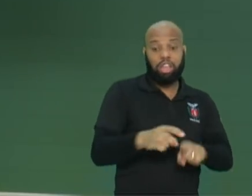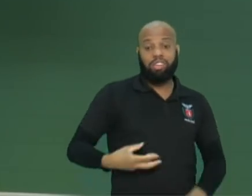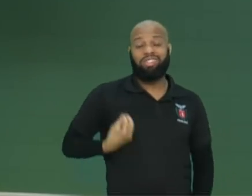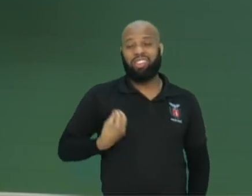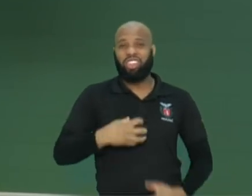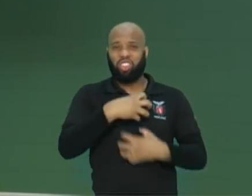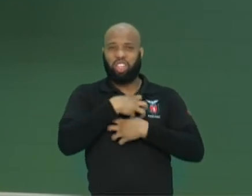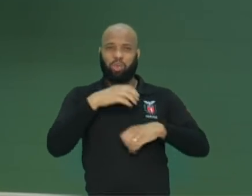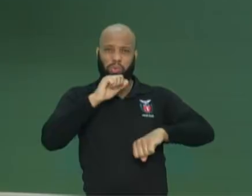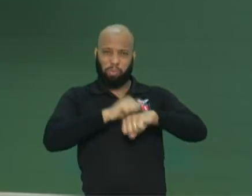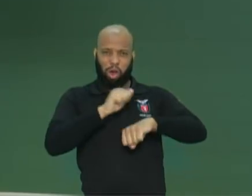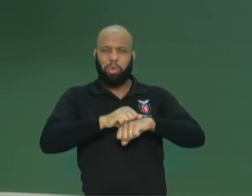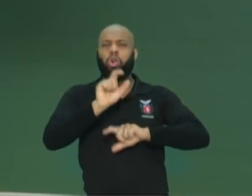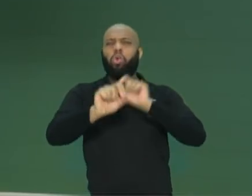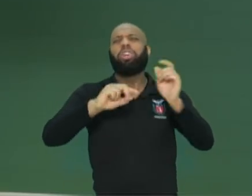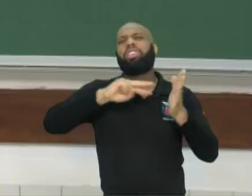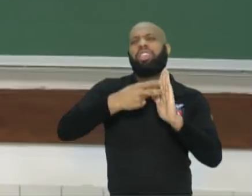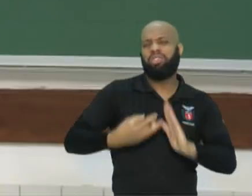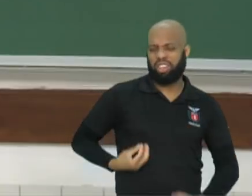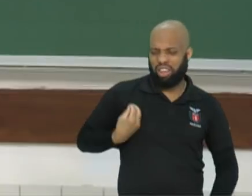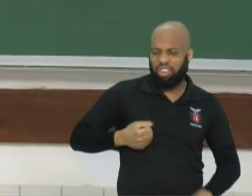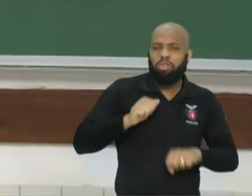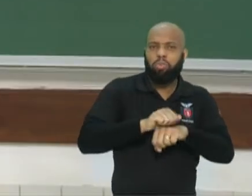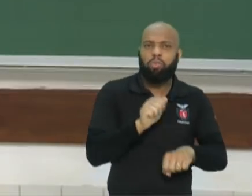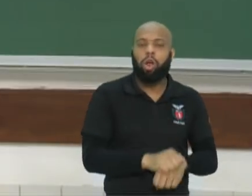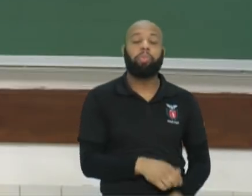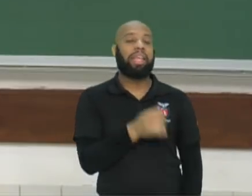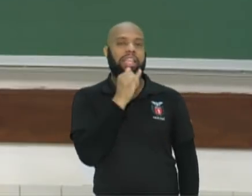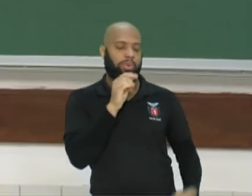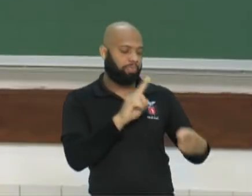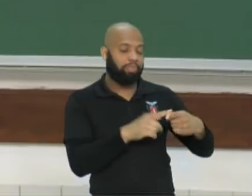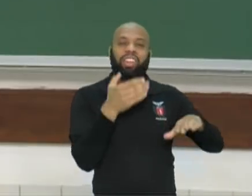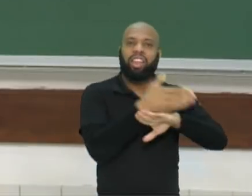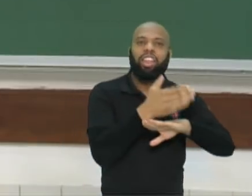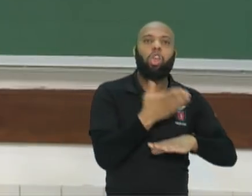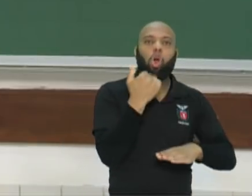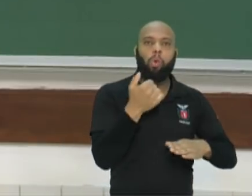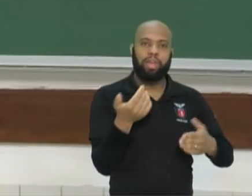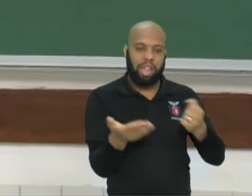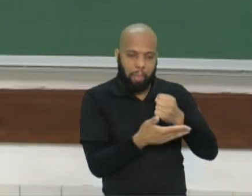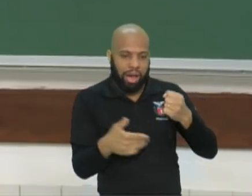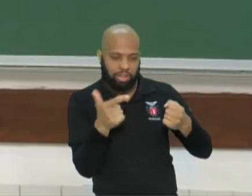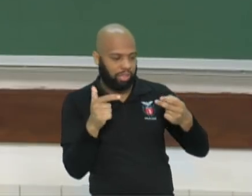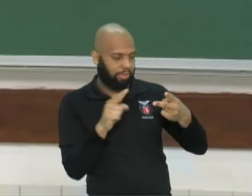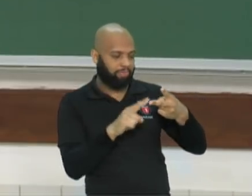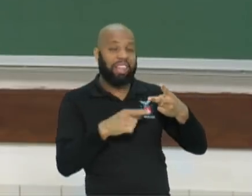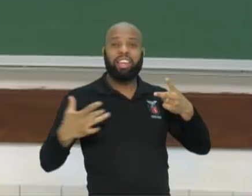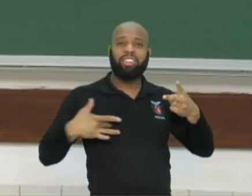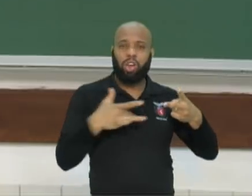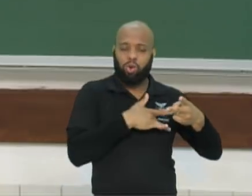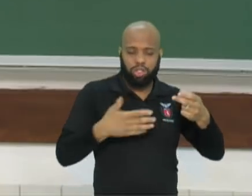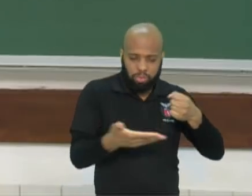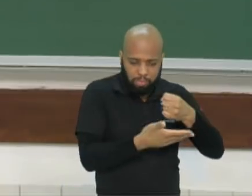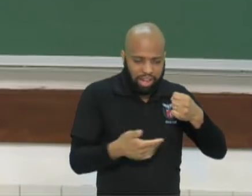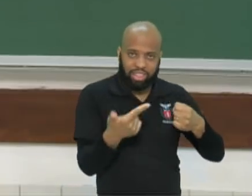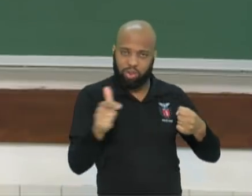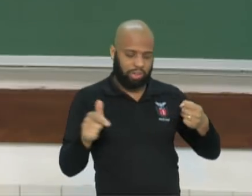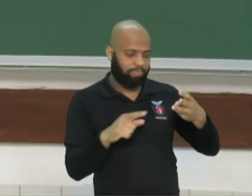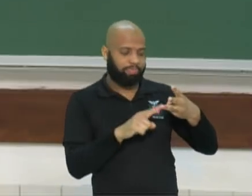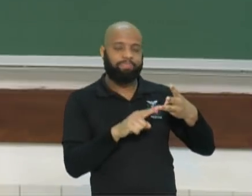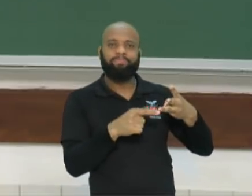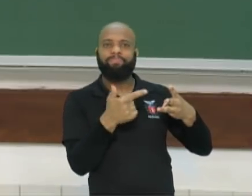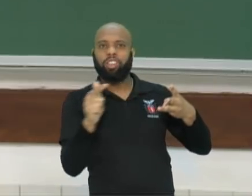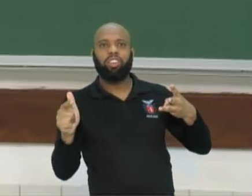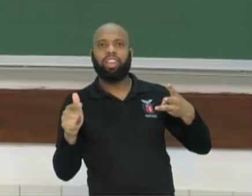na pobreza. O que é viver na pobreza? Não tem acesso a alimentos básicos, não tem acesso à saúde,